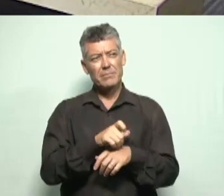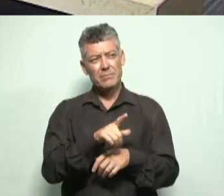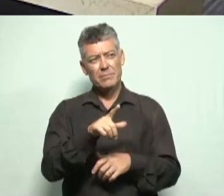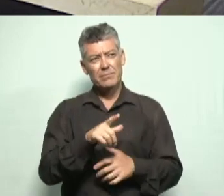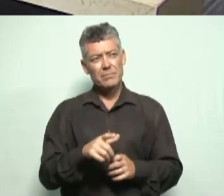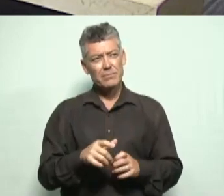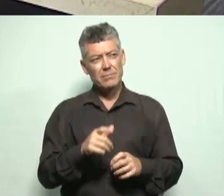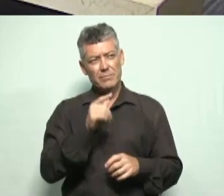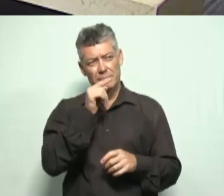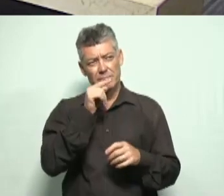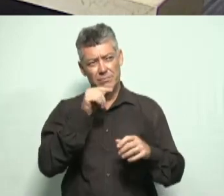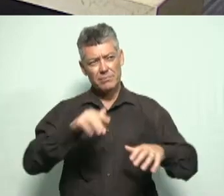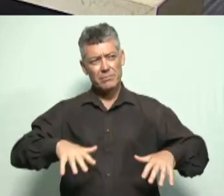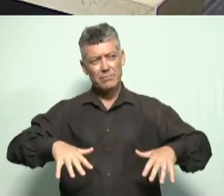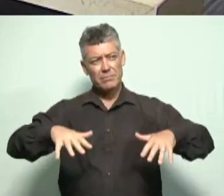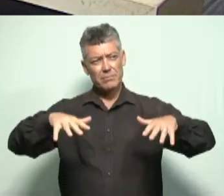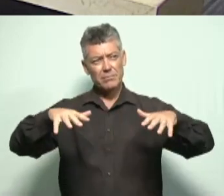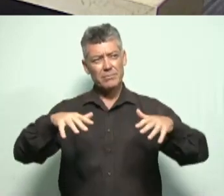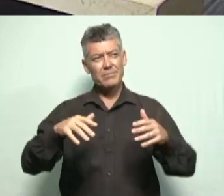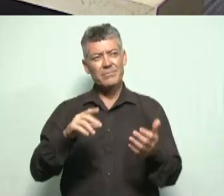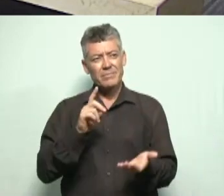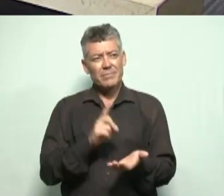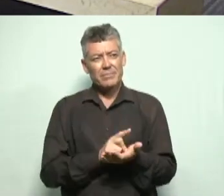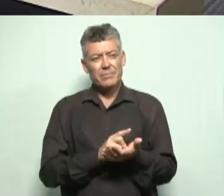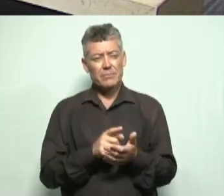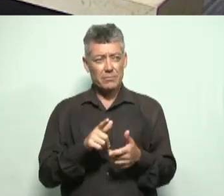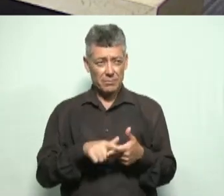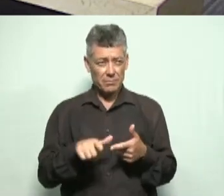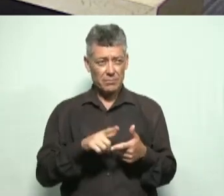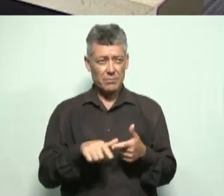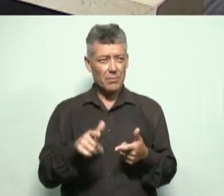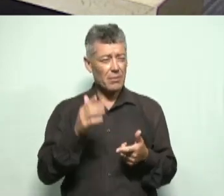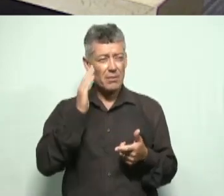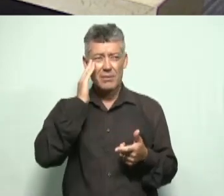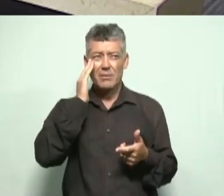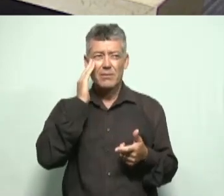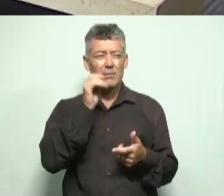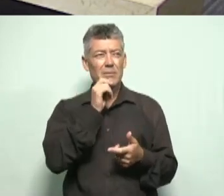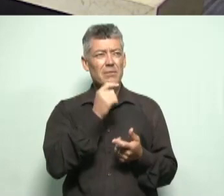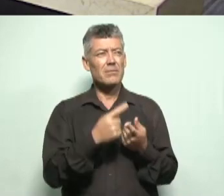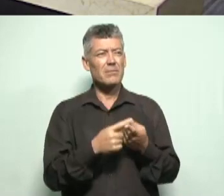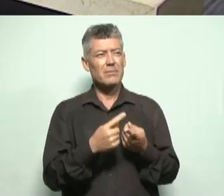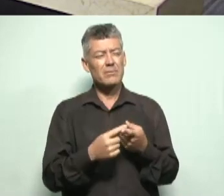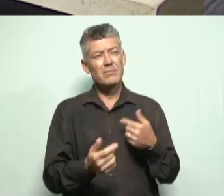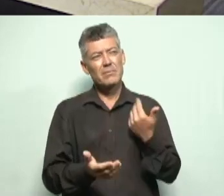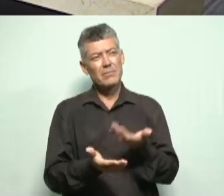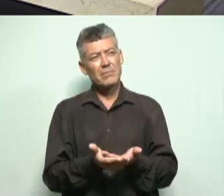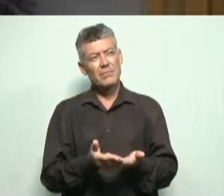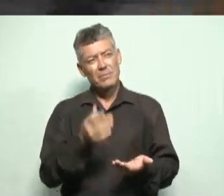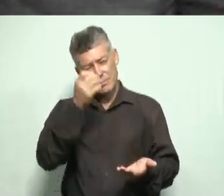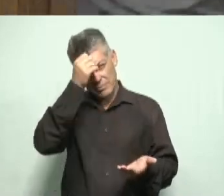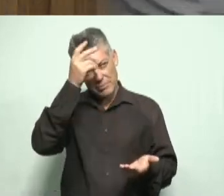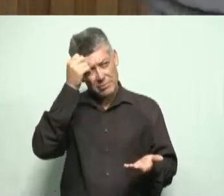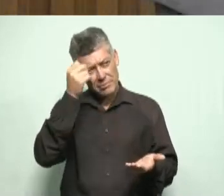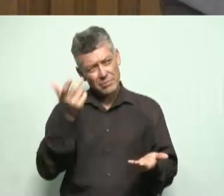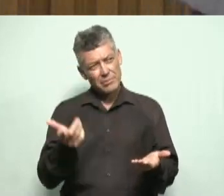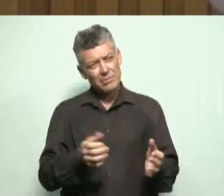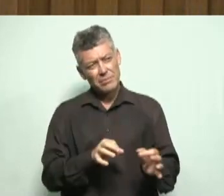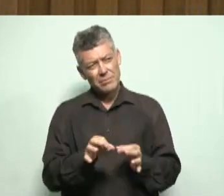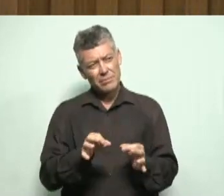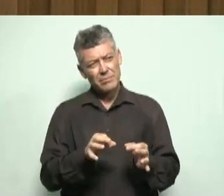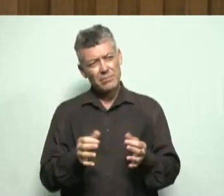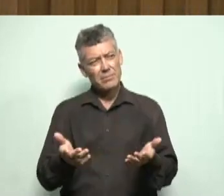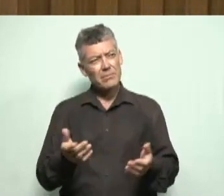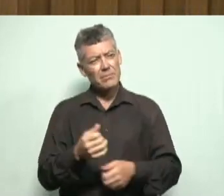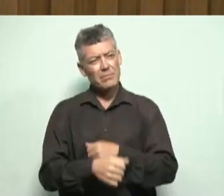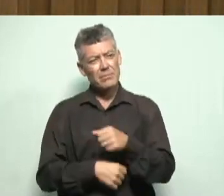as lagoas de captação, e realmente é um problema recorrente que nós não entendemos, porque até hoje a prefeitura não se programa para isso ano a